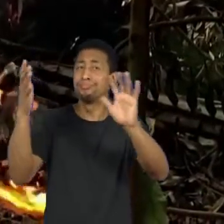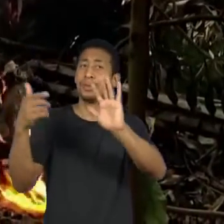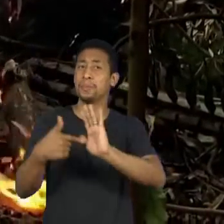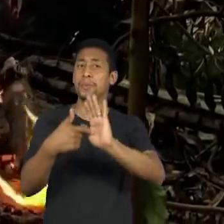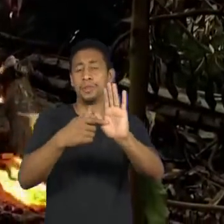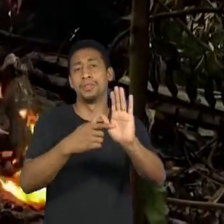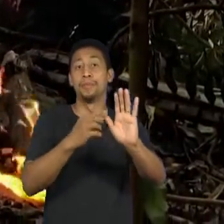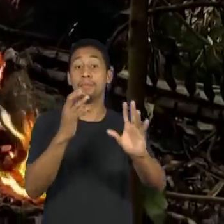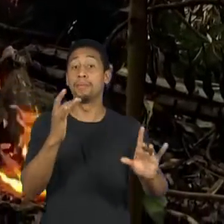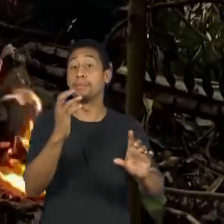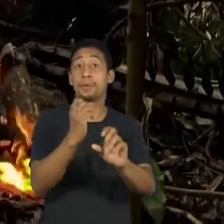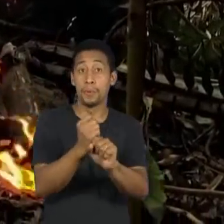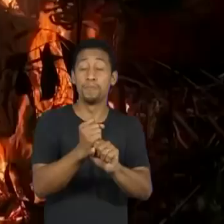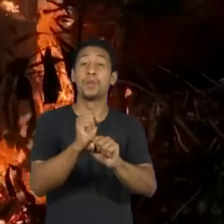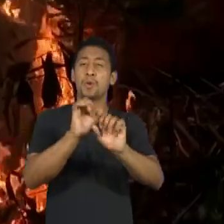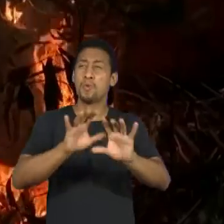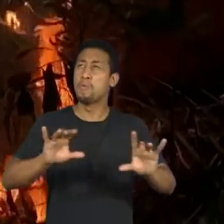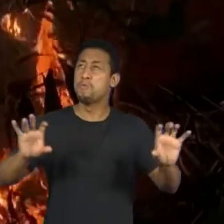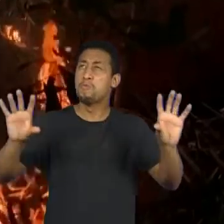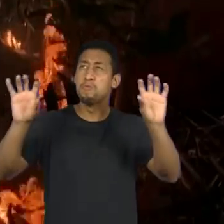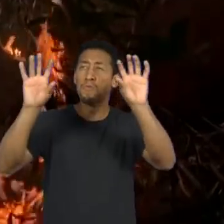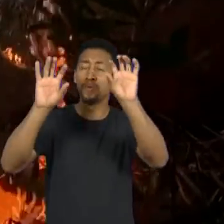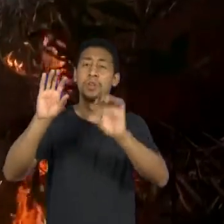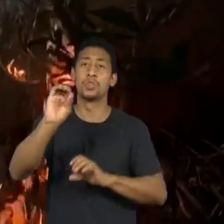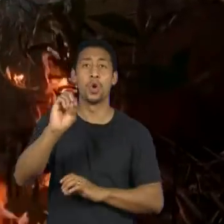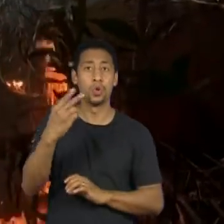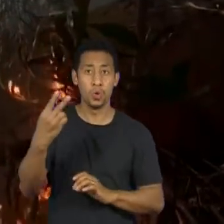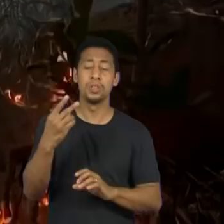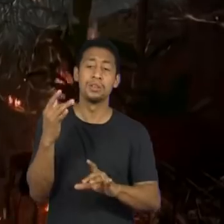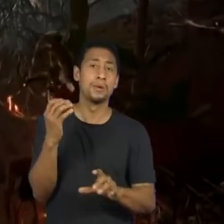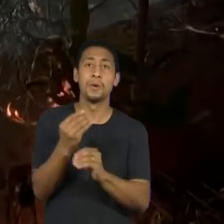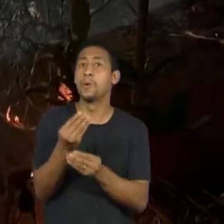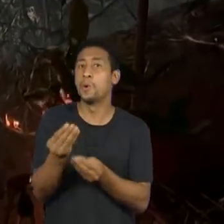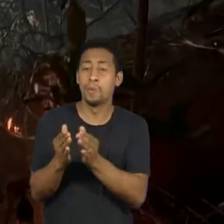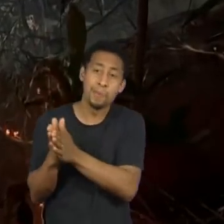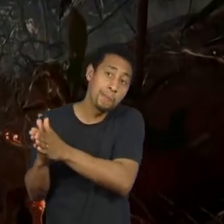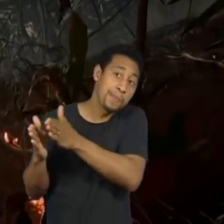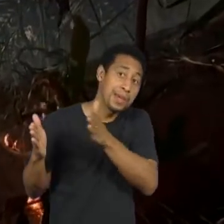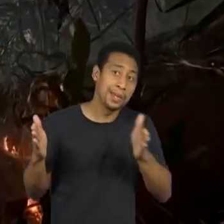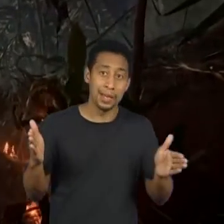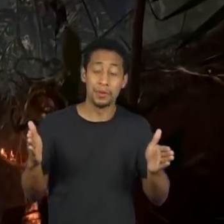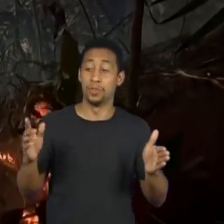O cálculo do volume de emissões dos países foi feito no período de